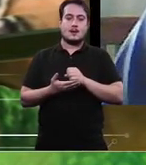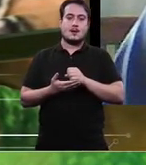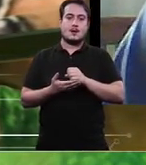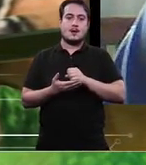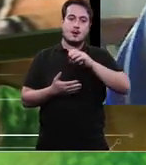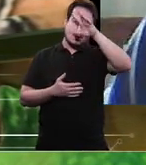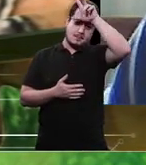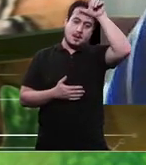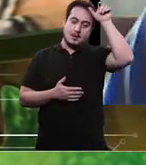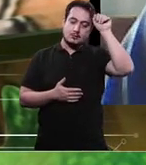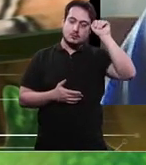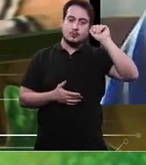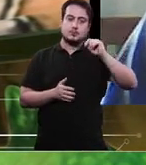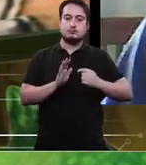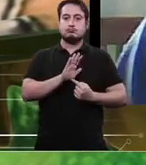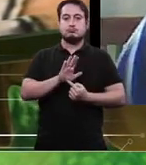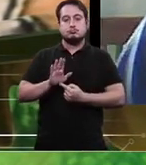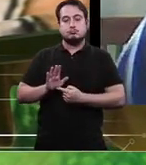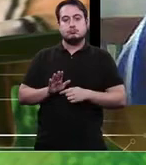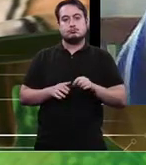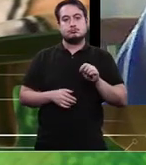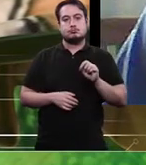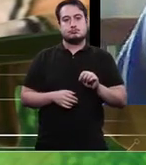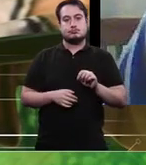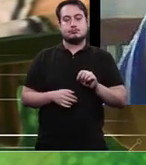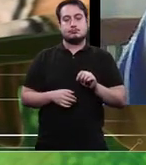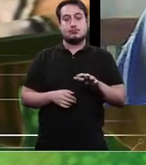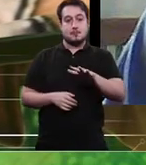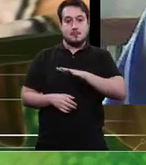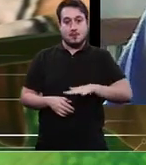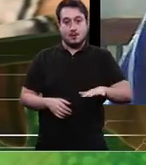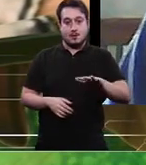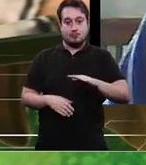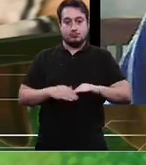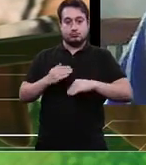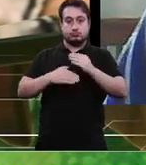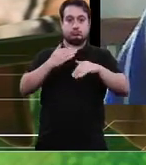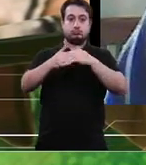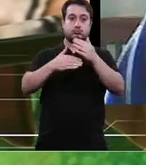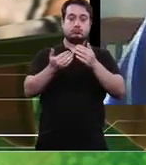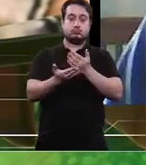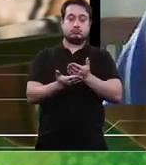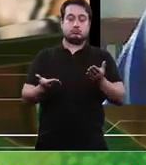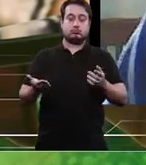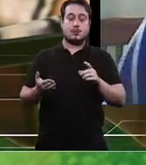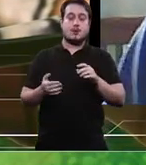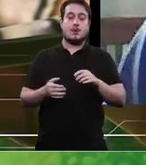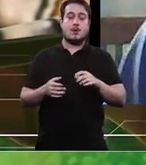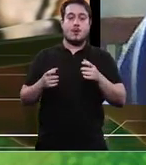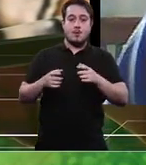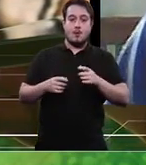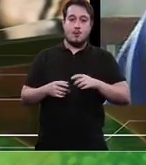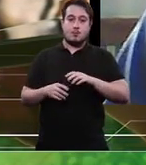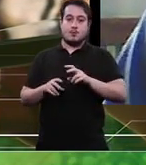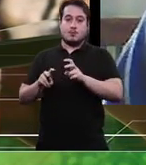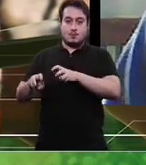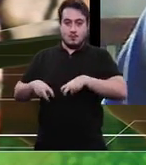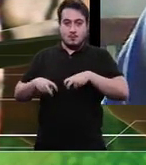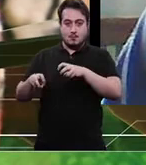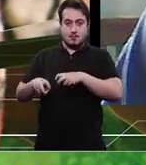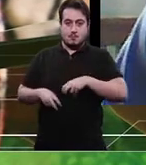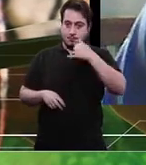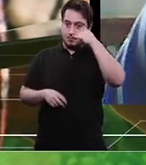fizeram da Amazônia, né, uma região de desenvolvimento, né, onde a agropecuária